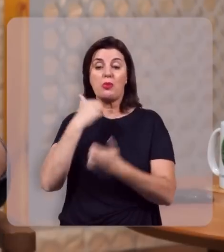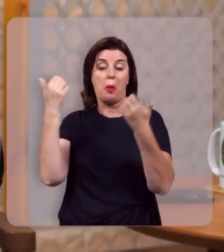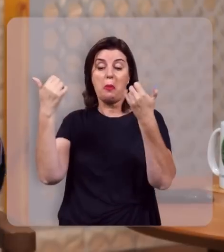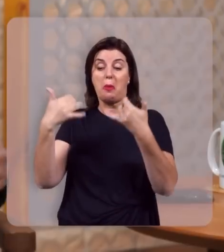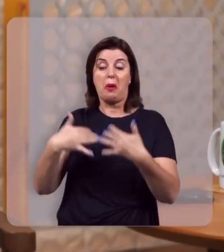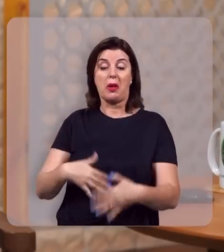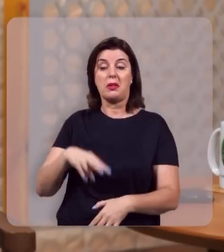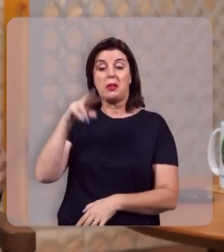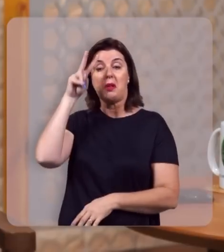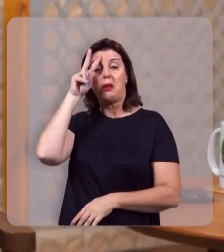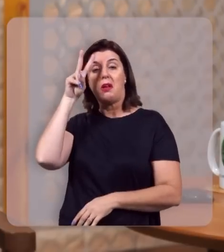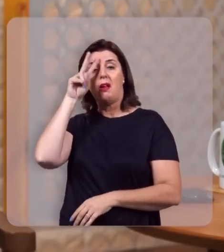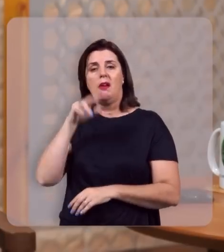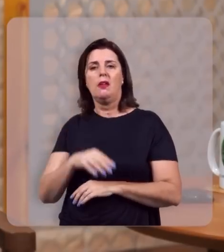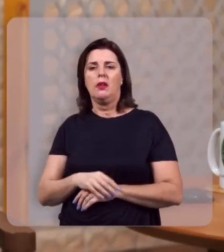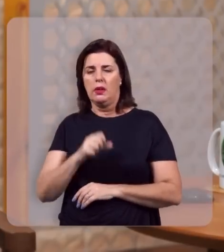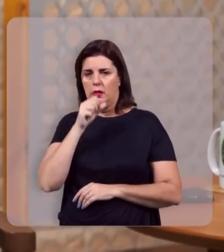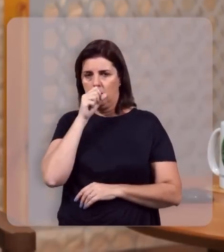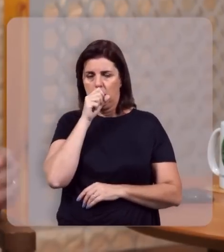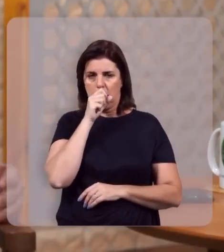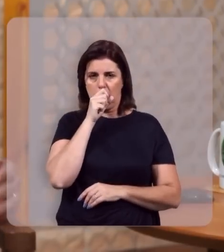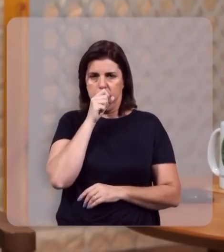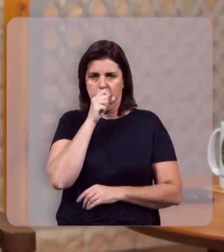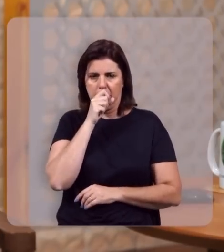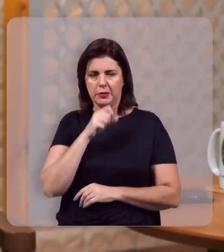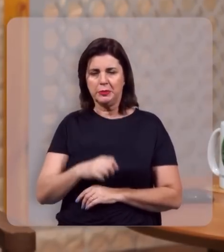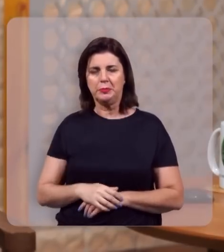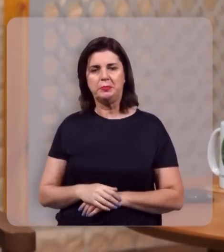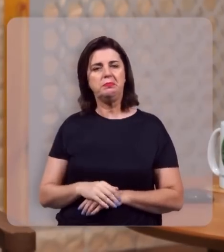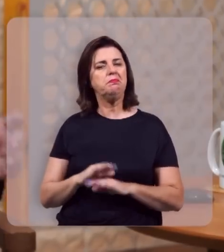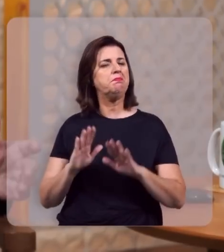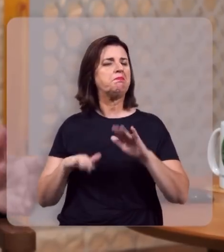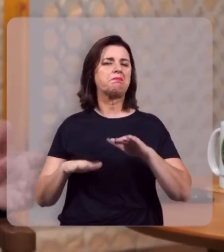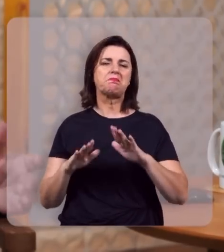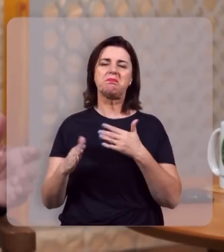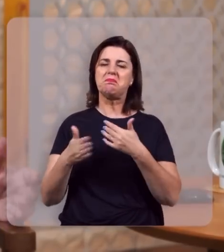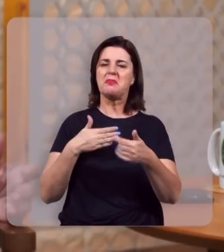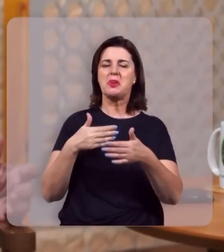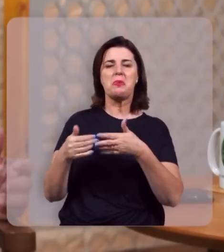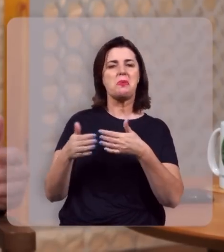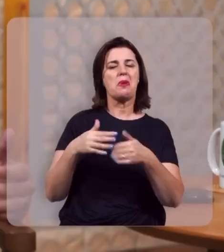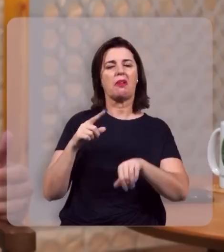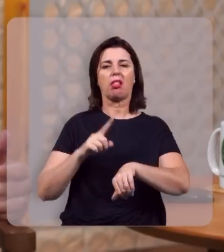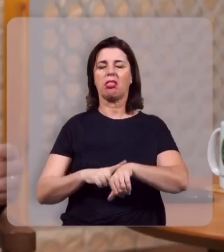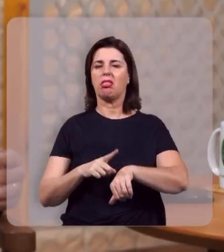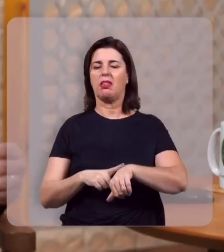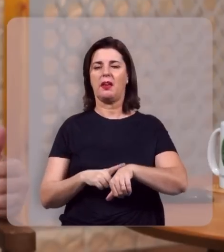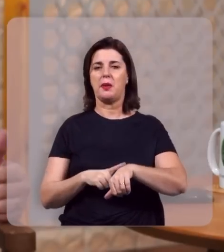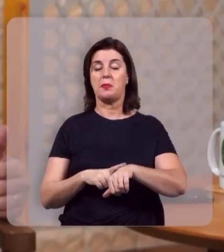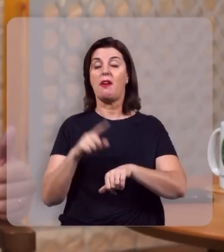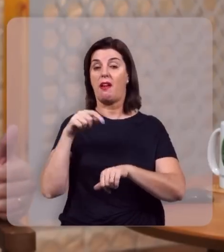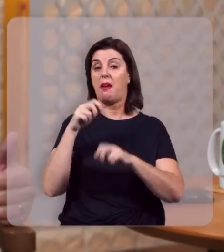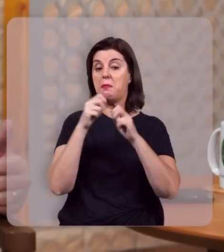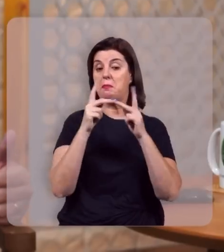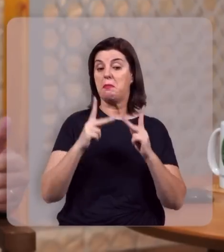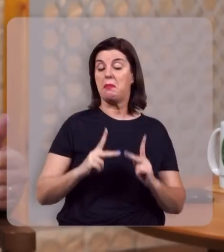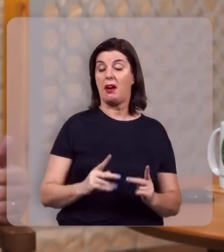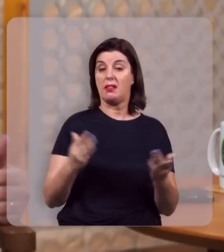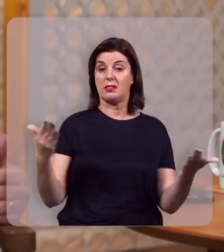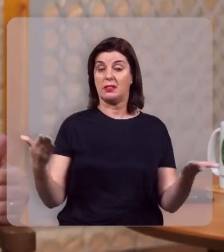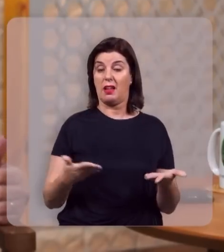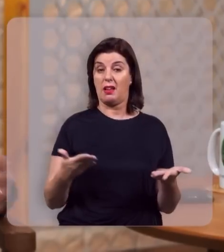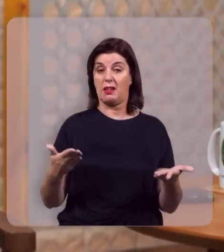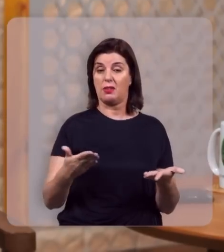entendimento, que excede a razão, independente de quaisquer circunstâncias. Por quê? Porque essa